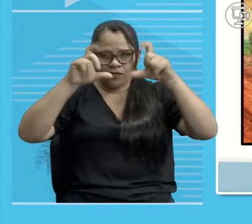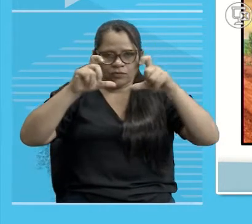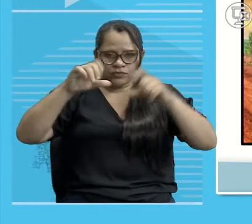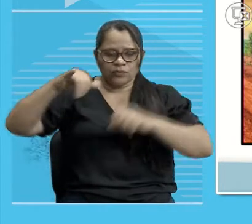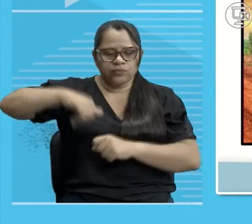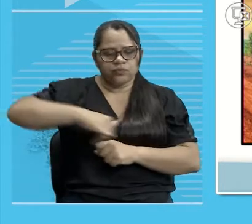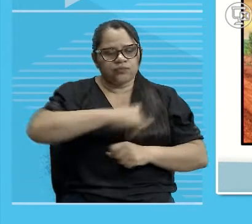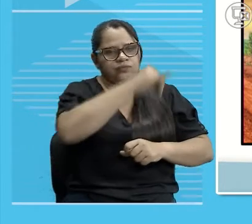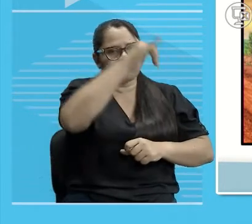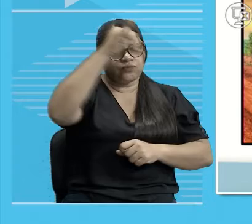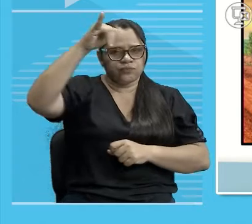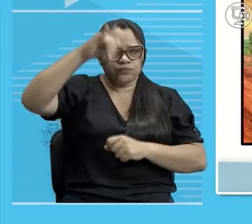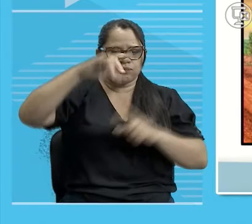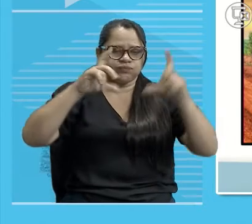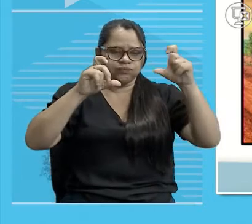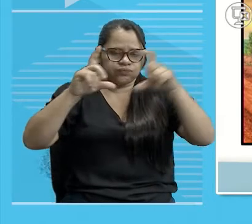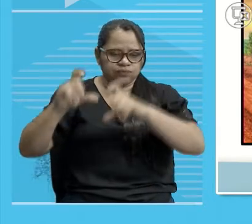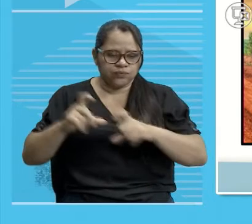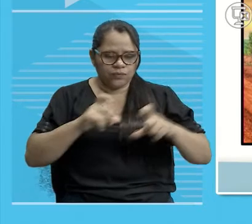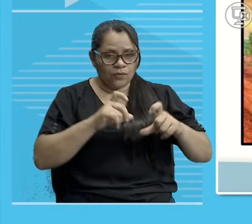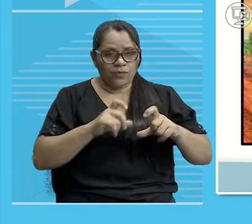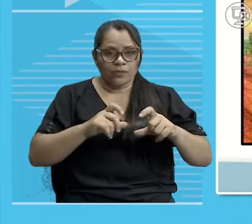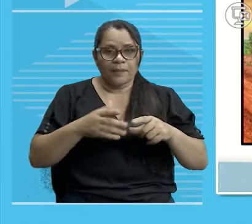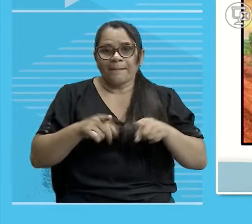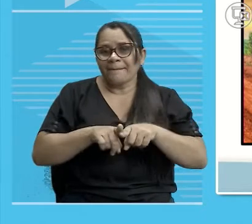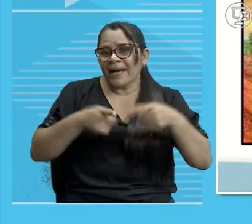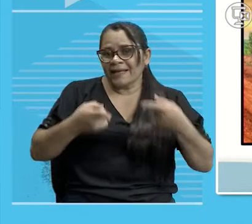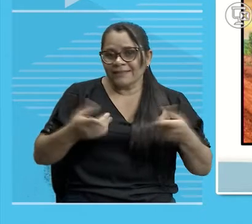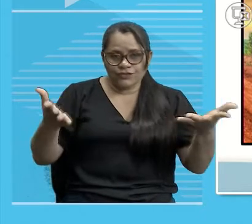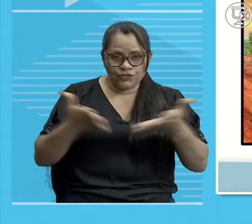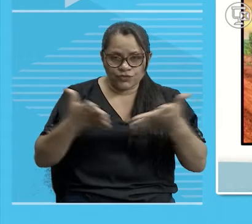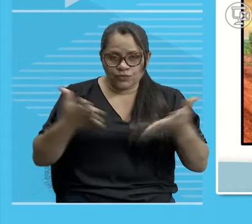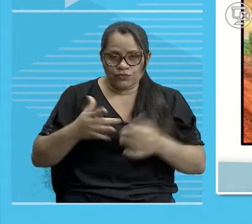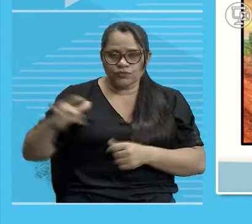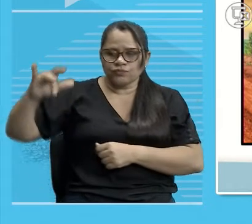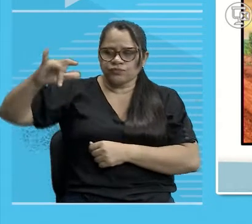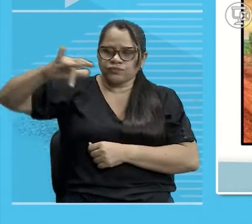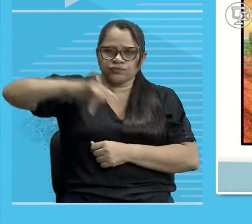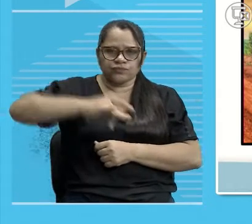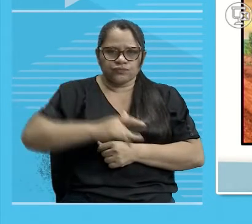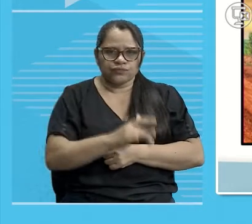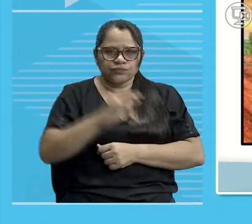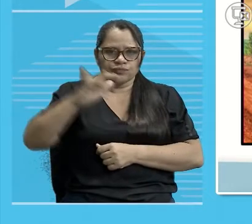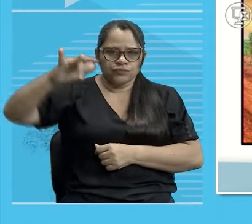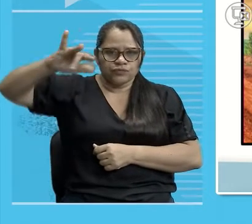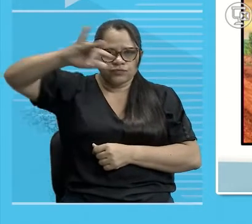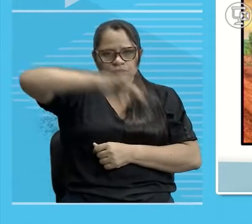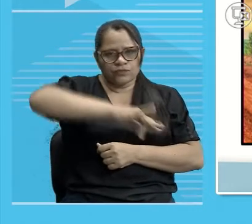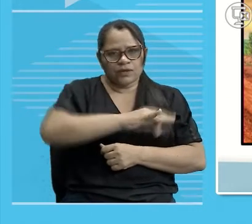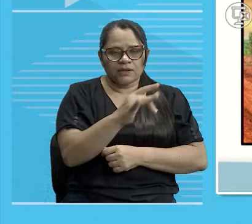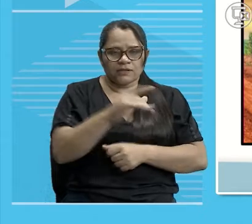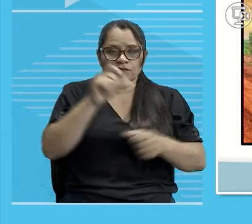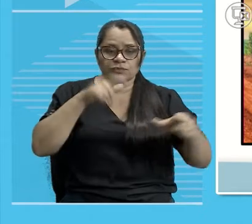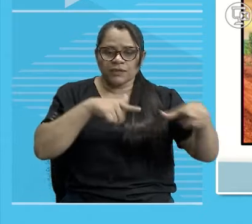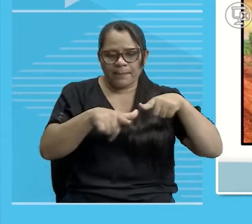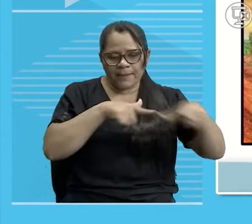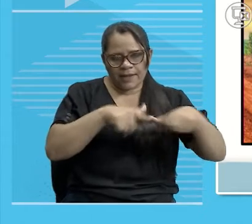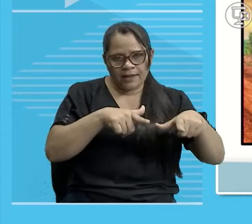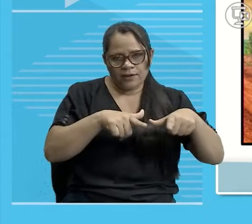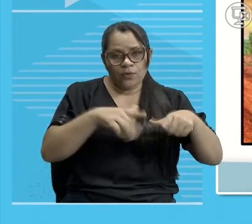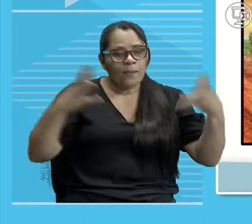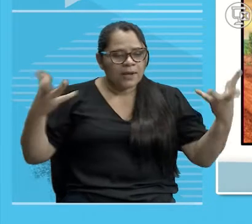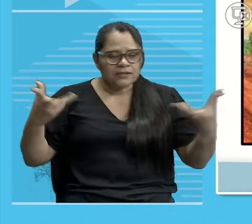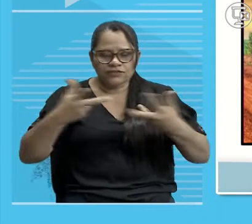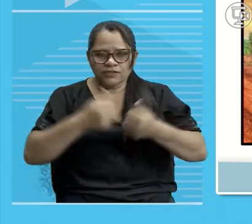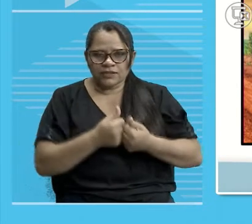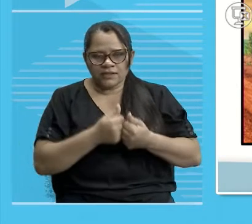o Drone faz esse serviço com mais agilidade você quer ter uma